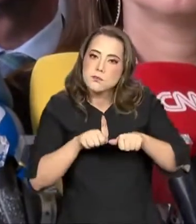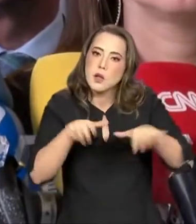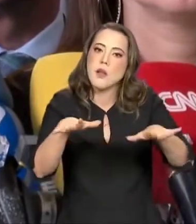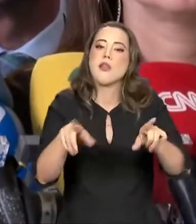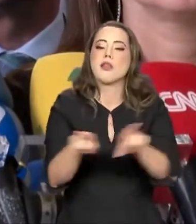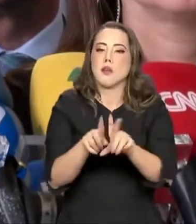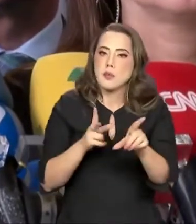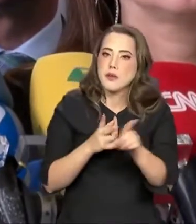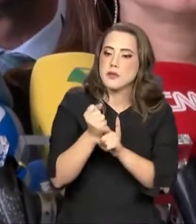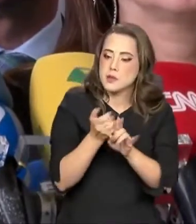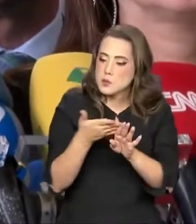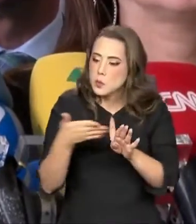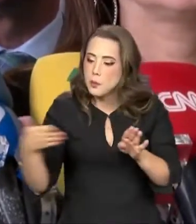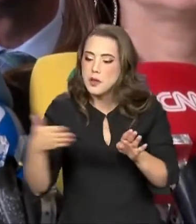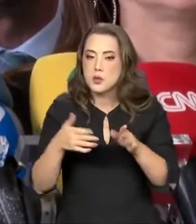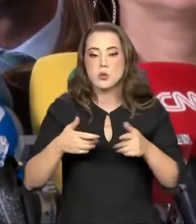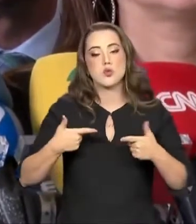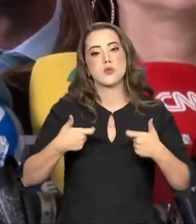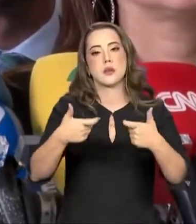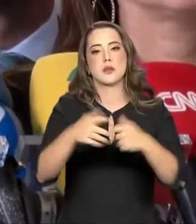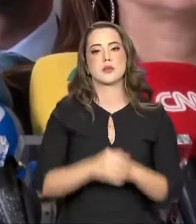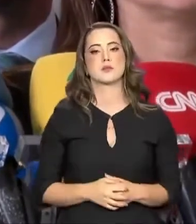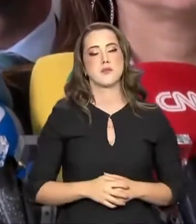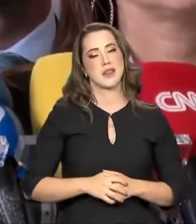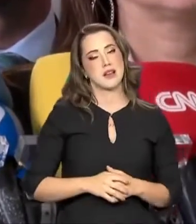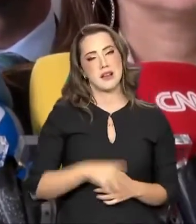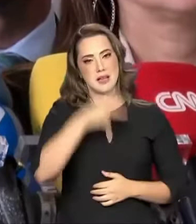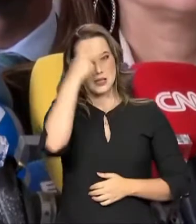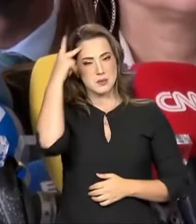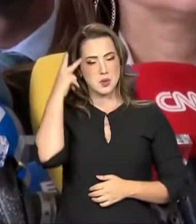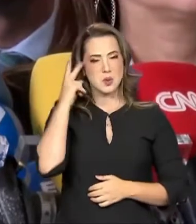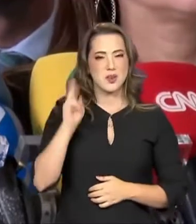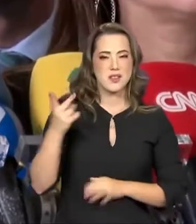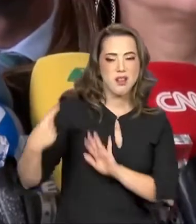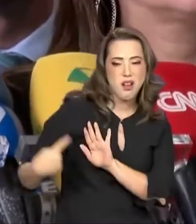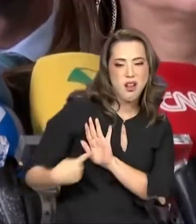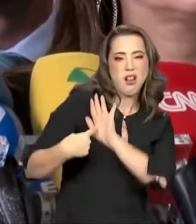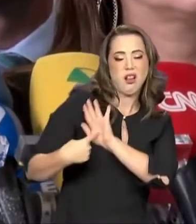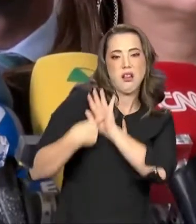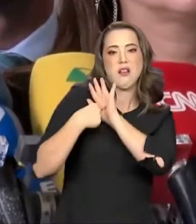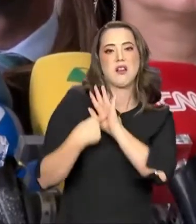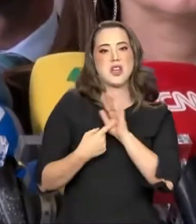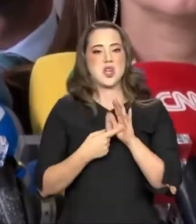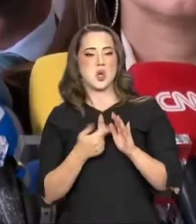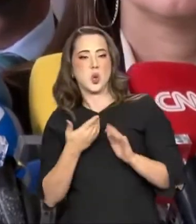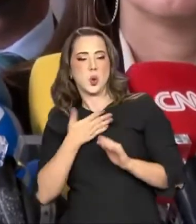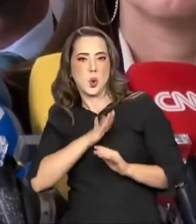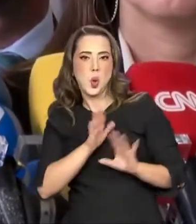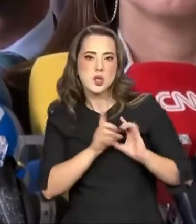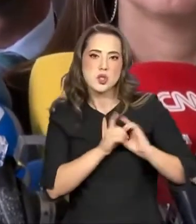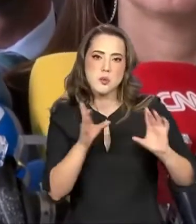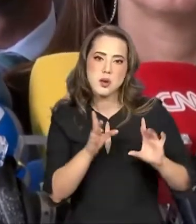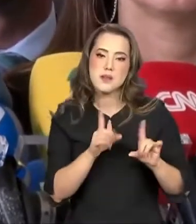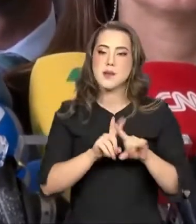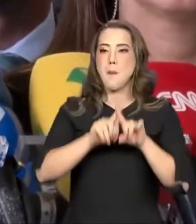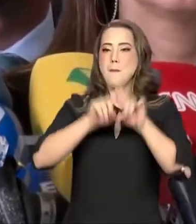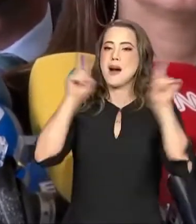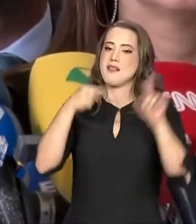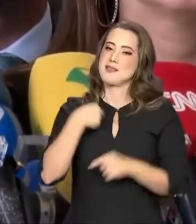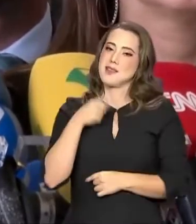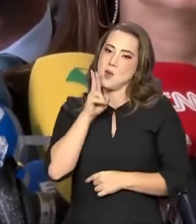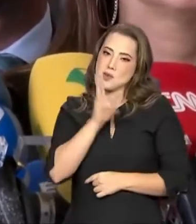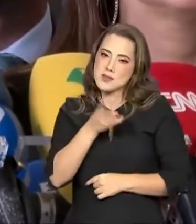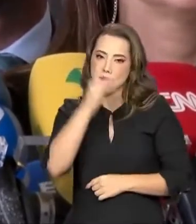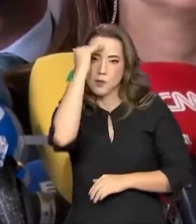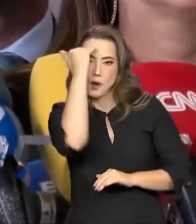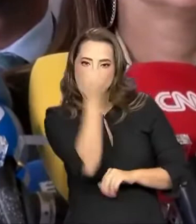Sempre fui rotulado como antidemocrático e, ao contrário dos meus acusadores, sempre joguei dentro